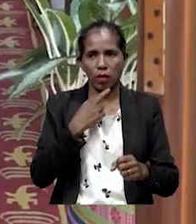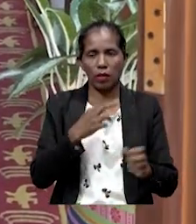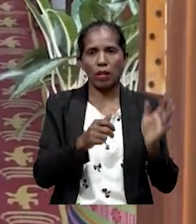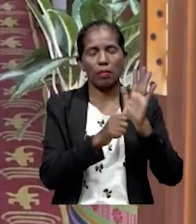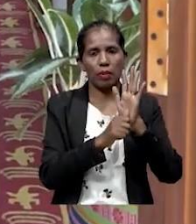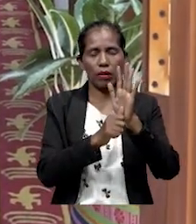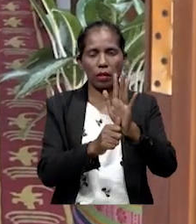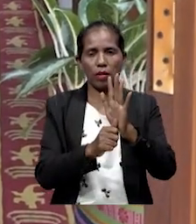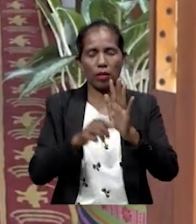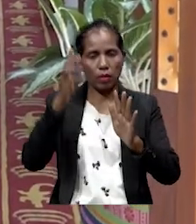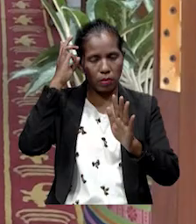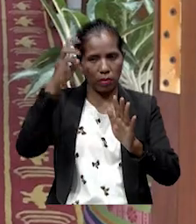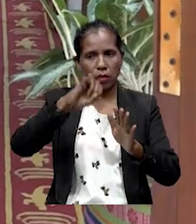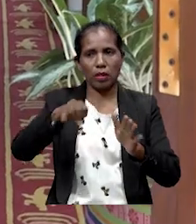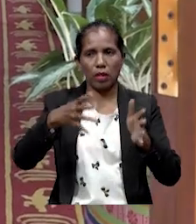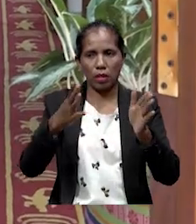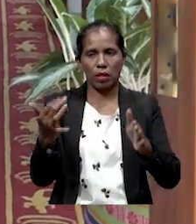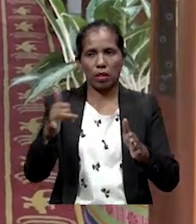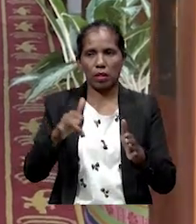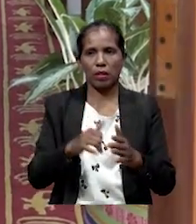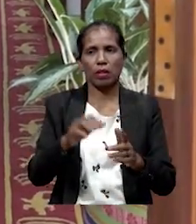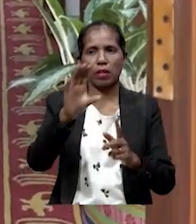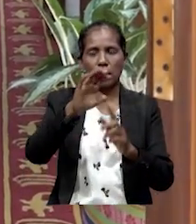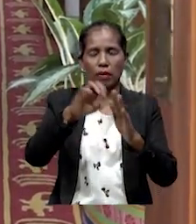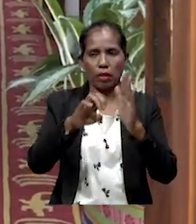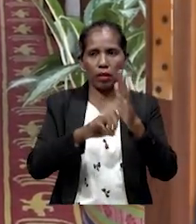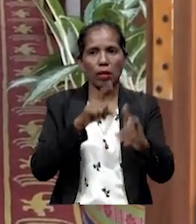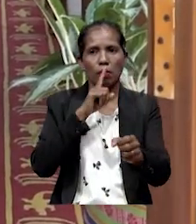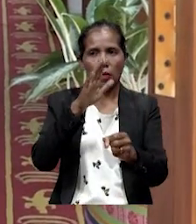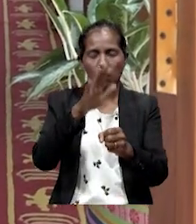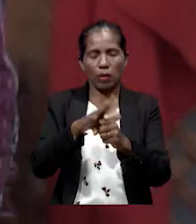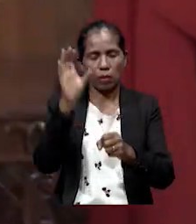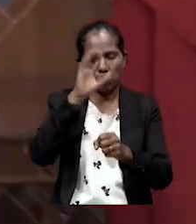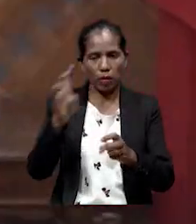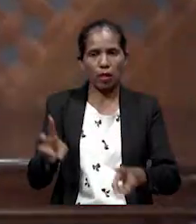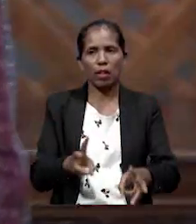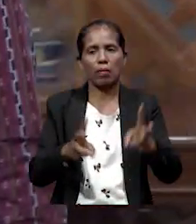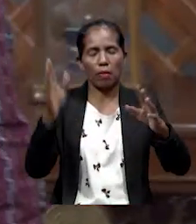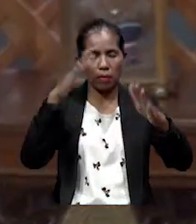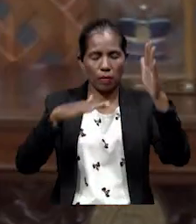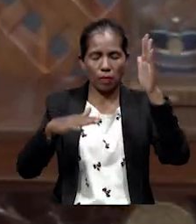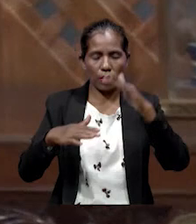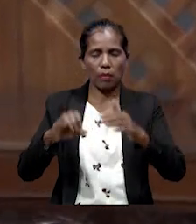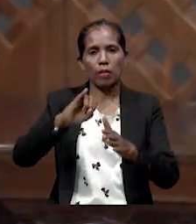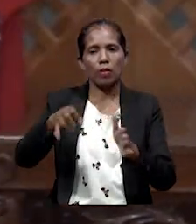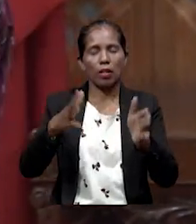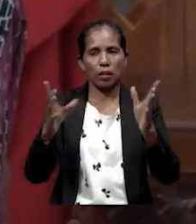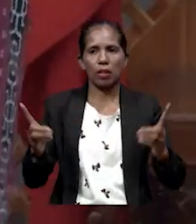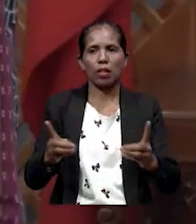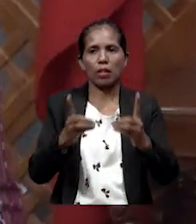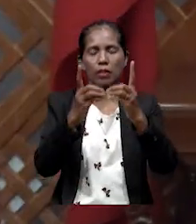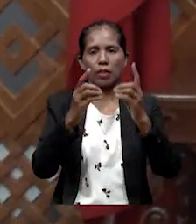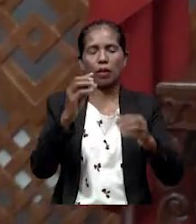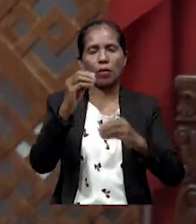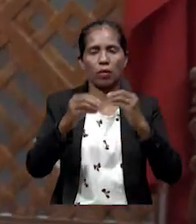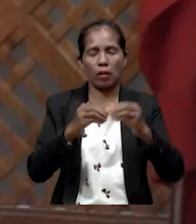apresenta preocupação jornalista siraniano. Nosso festado promete se busca dalam ba problema siranebe jornalista sira hasoru. Quando a